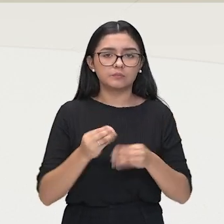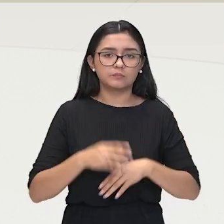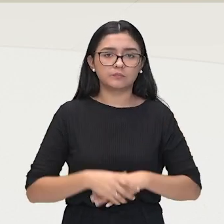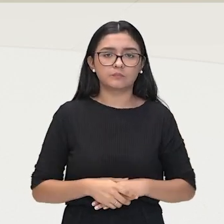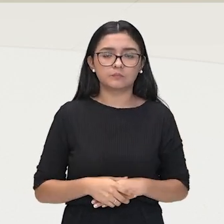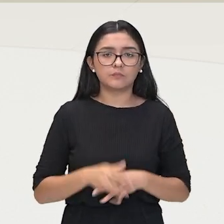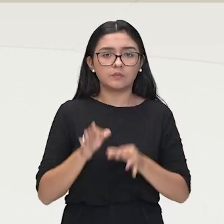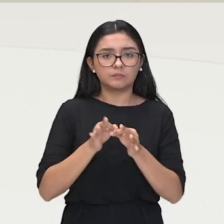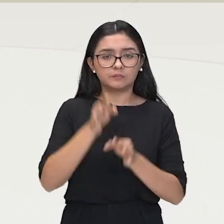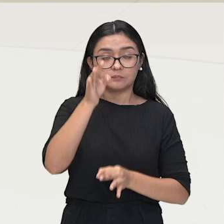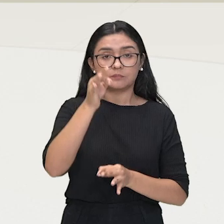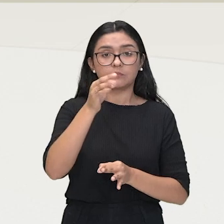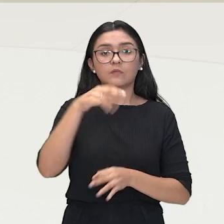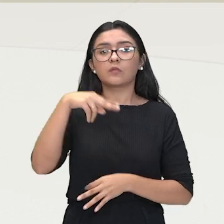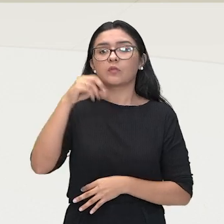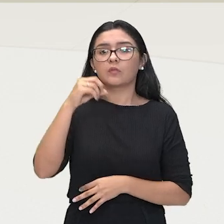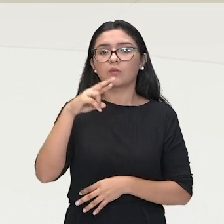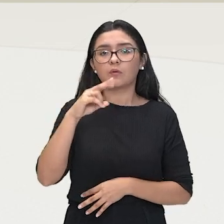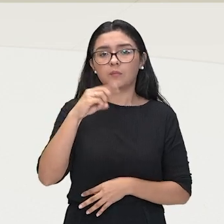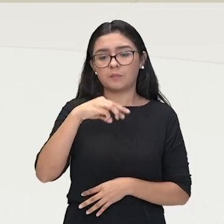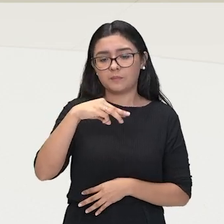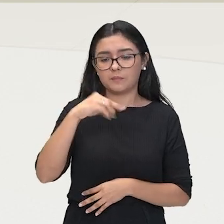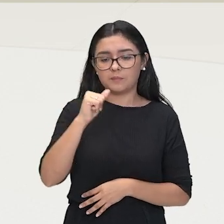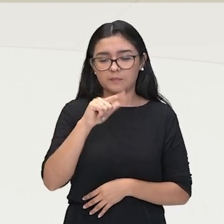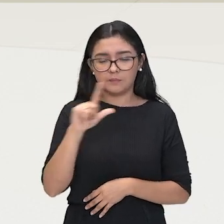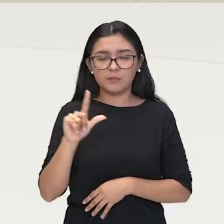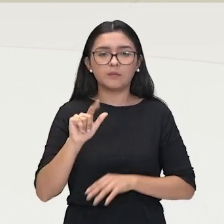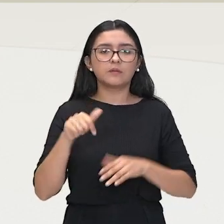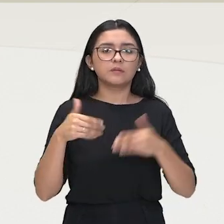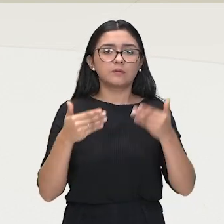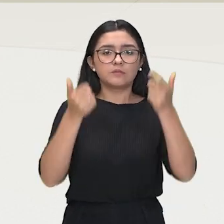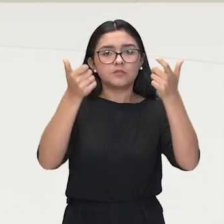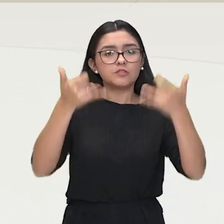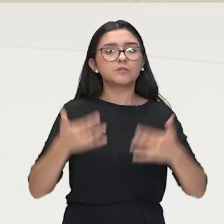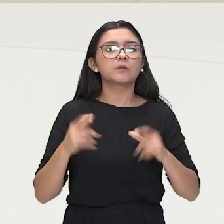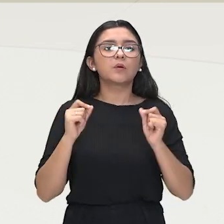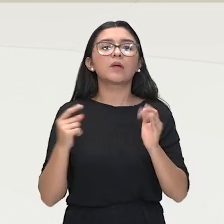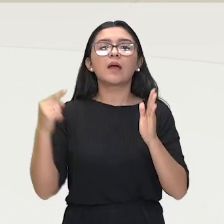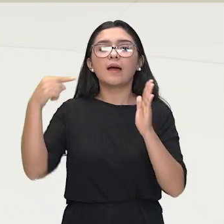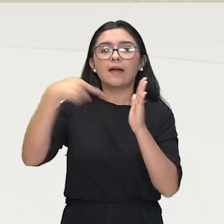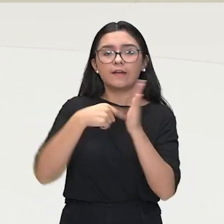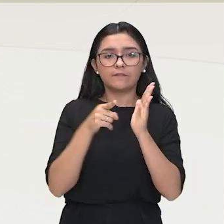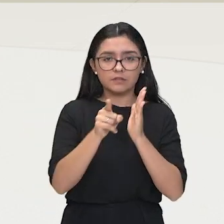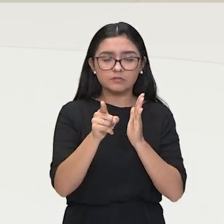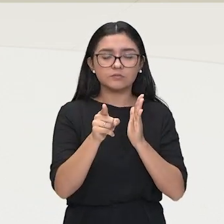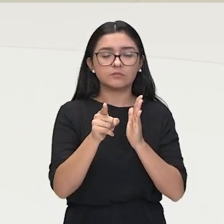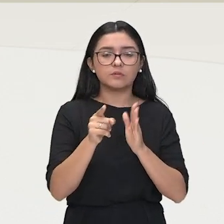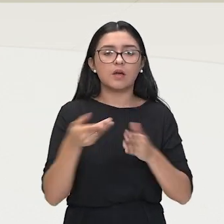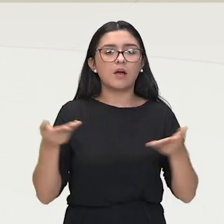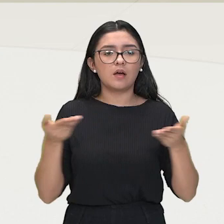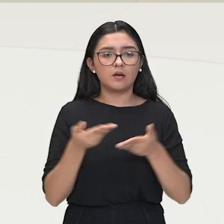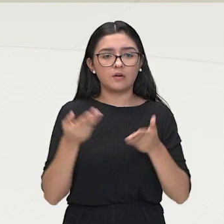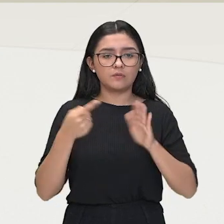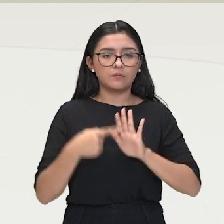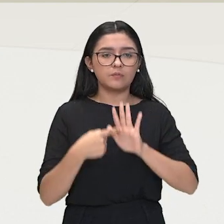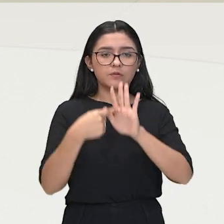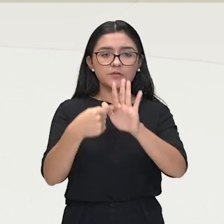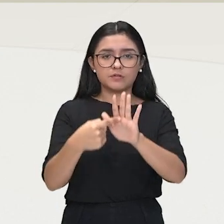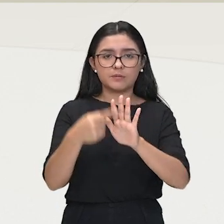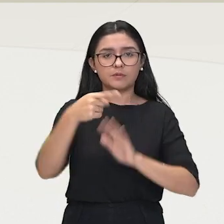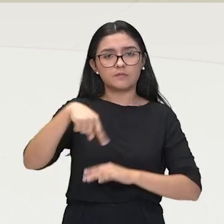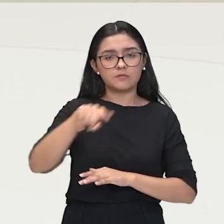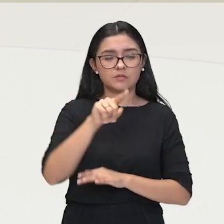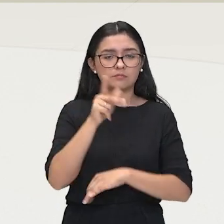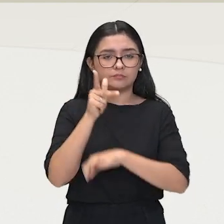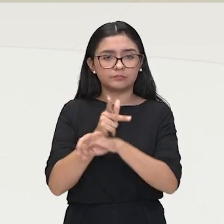superfície. Isso daí, pessoal, é como a gente explica a reflexão. Agora, eu trouxe aqui para vocês também uma animação para